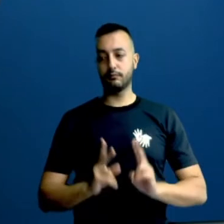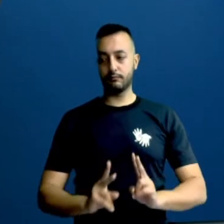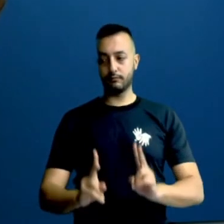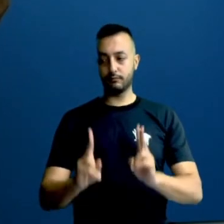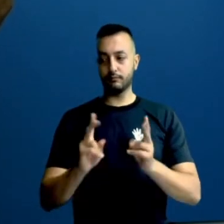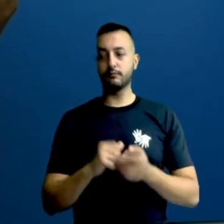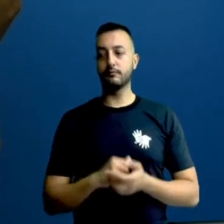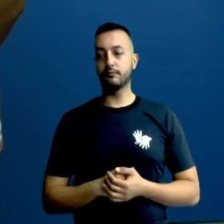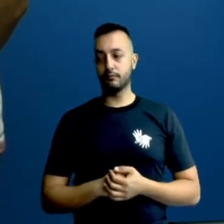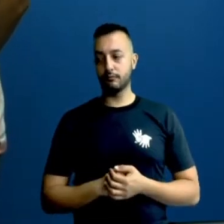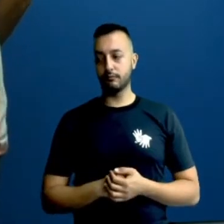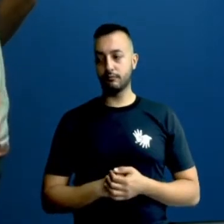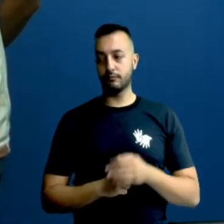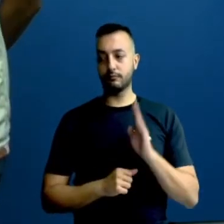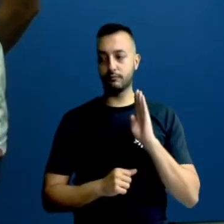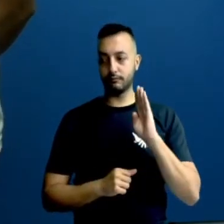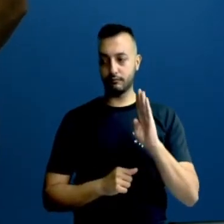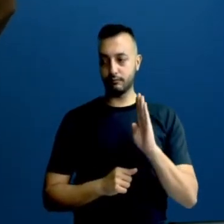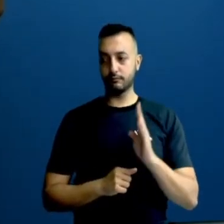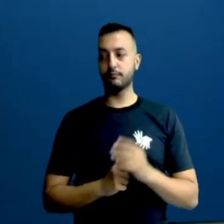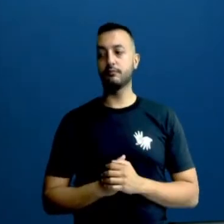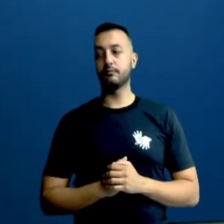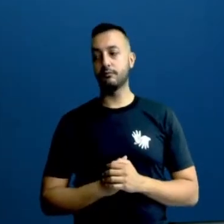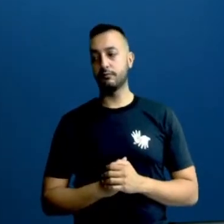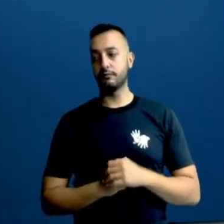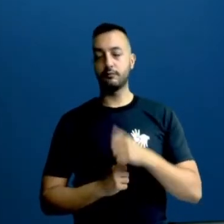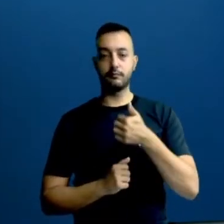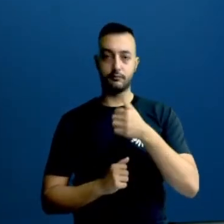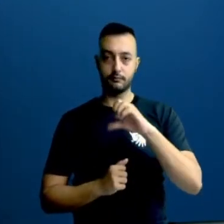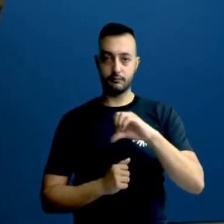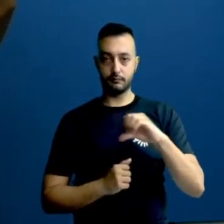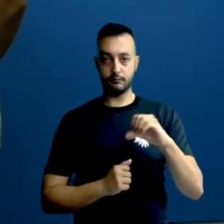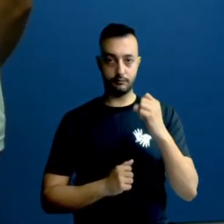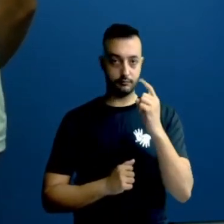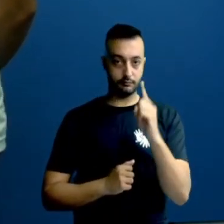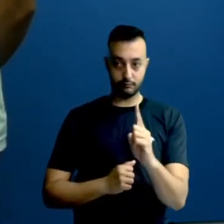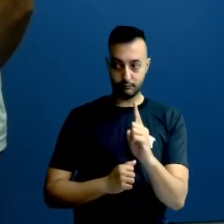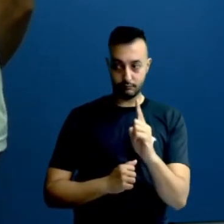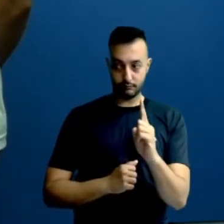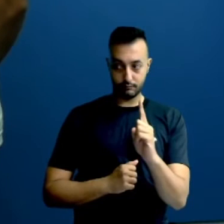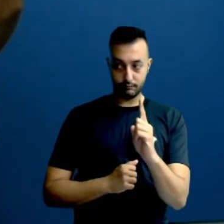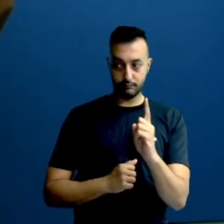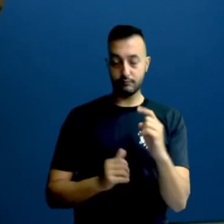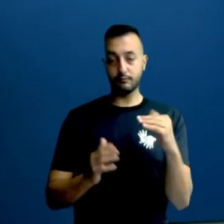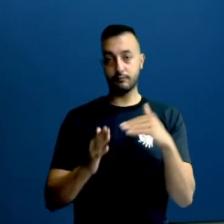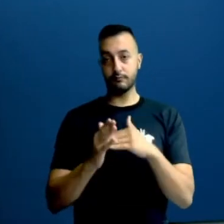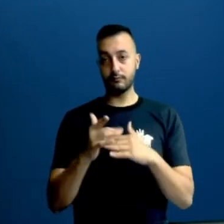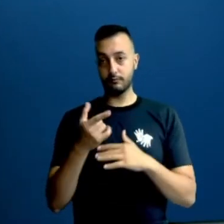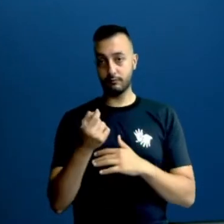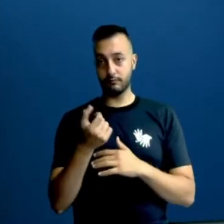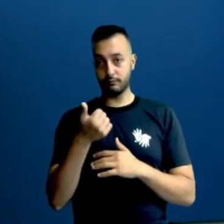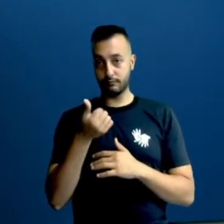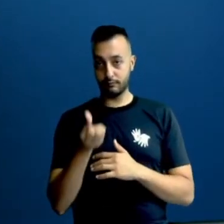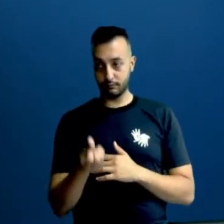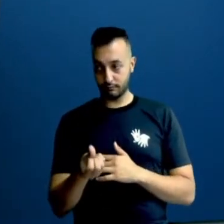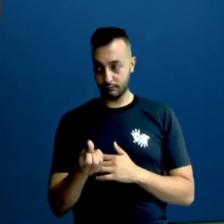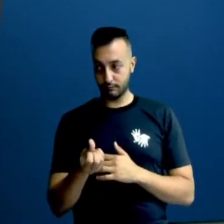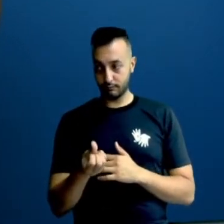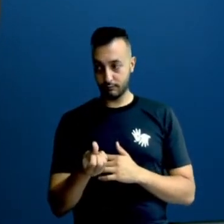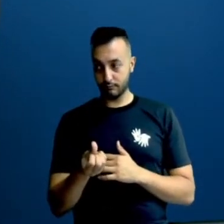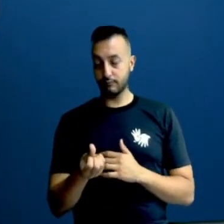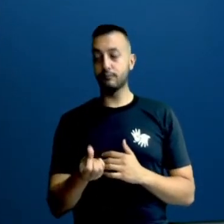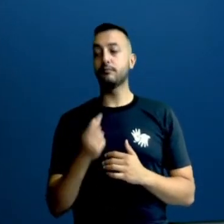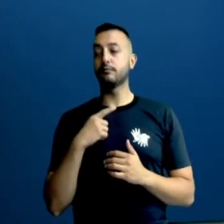Seguindo, letra B. Entre 1991 e